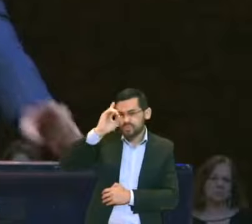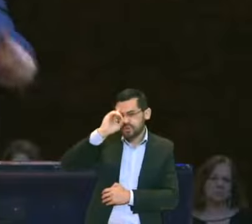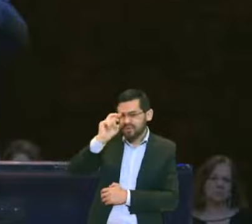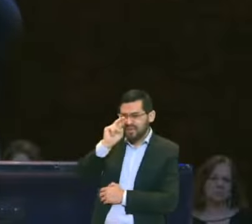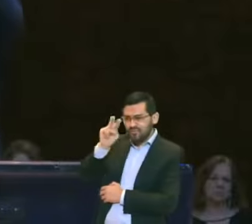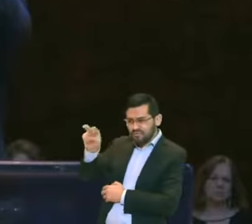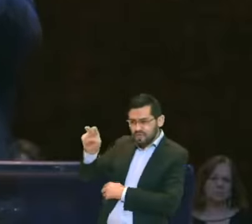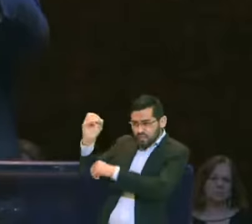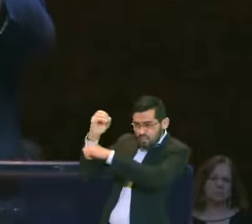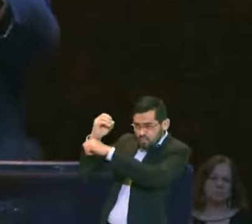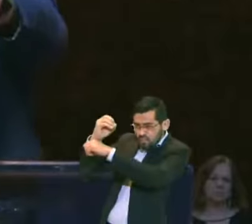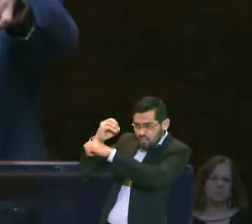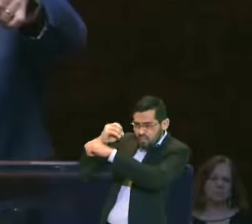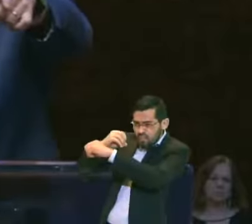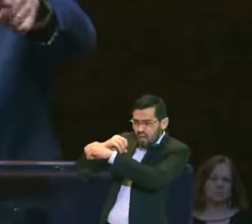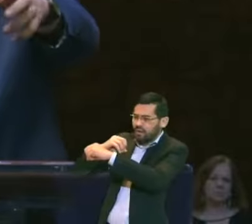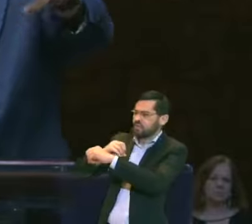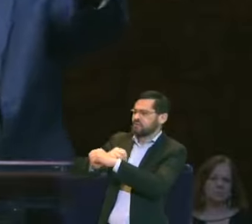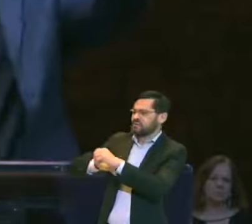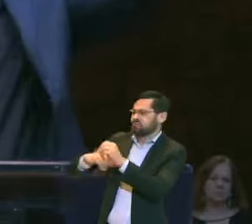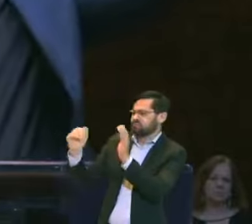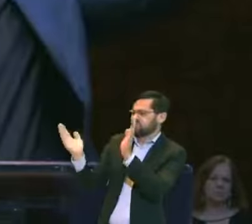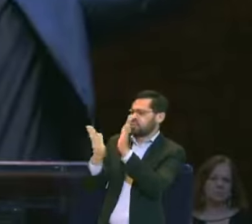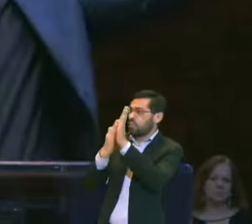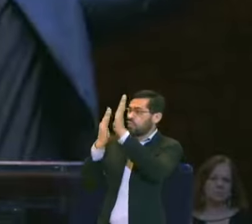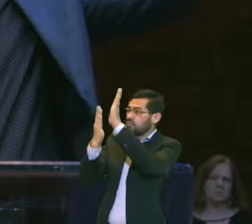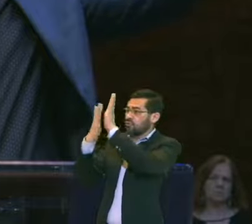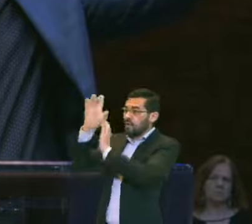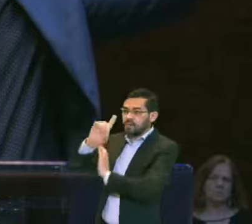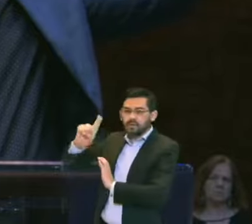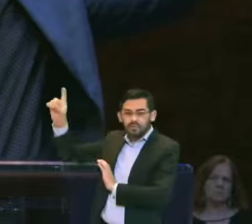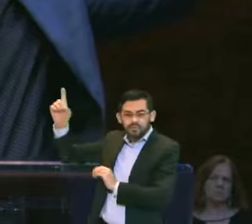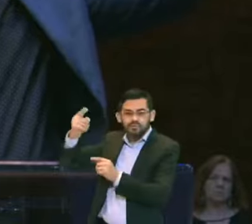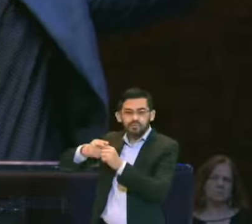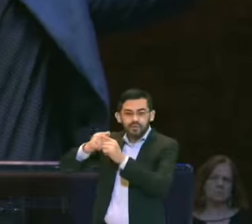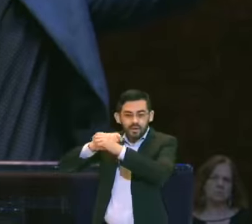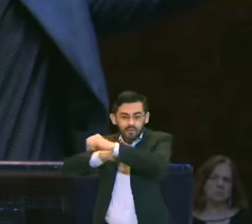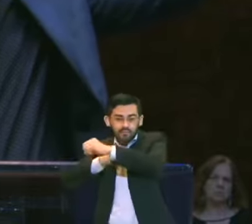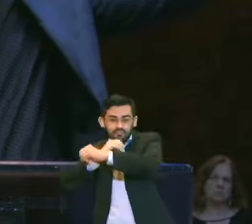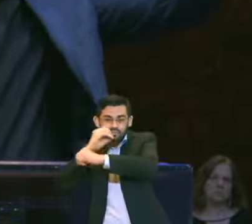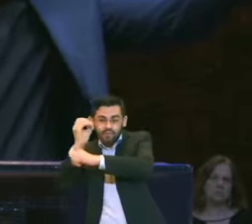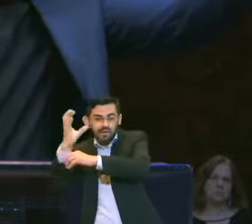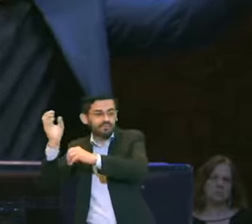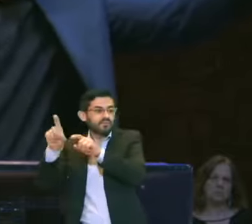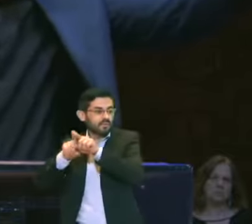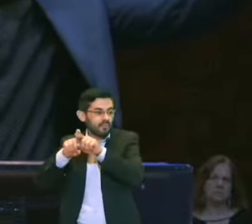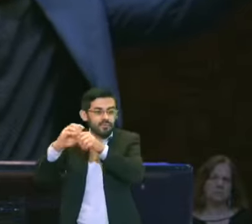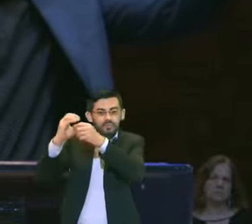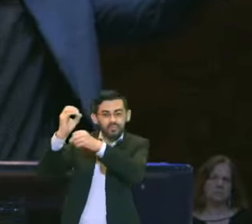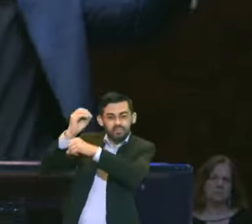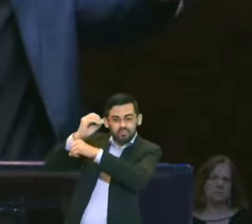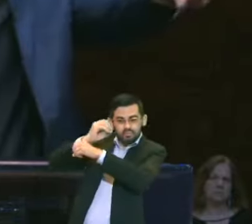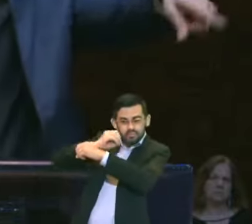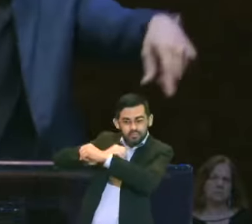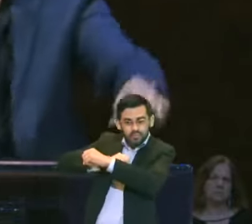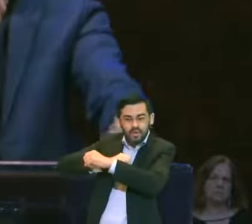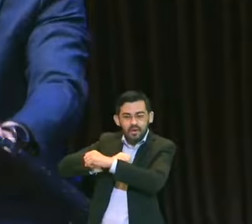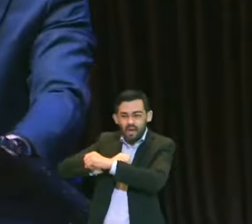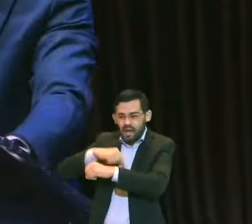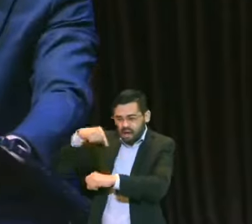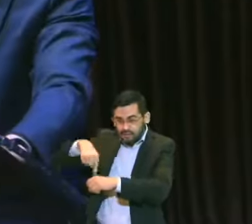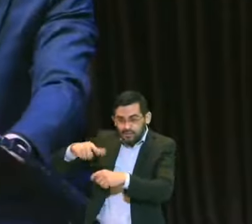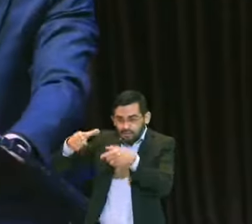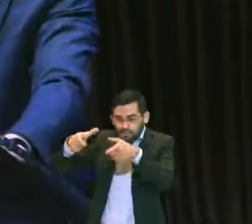a Deus aqui nesse quarto, porque o sol nasce e o sol se põe. Aqui é onde